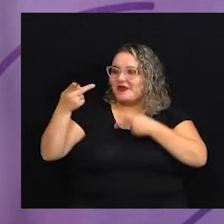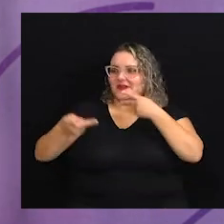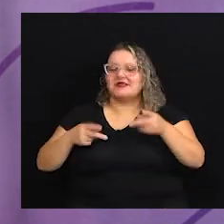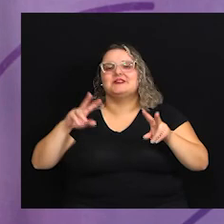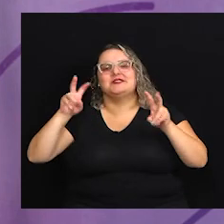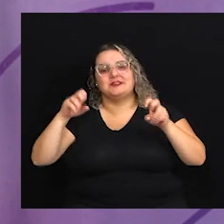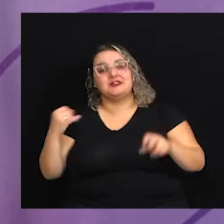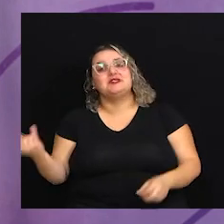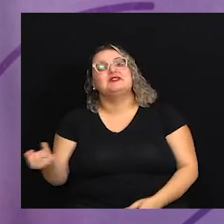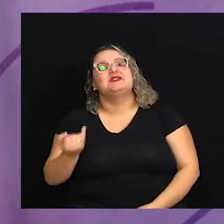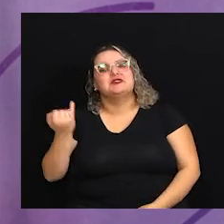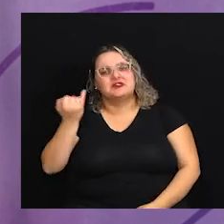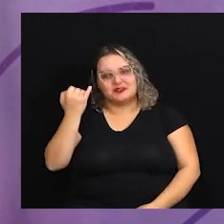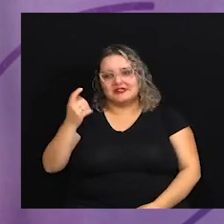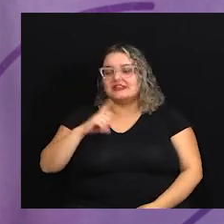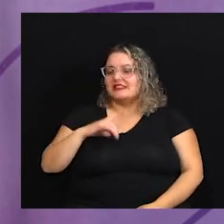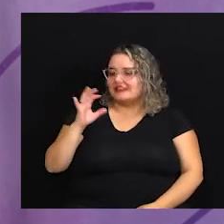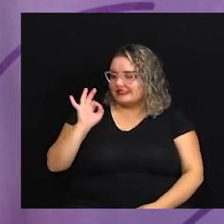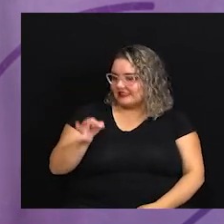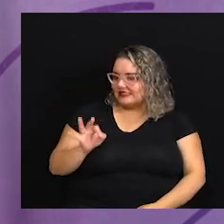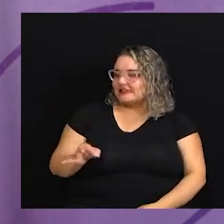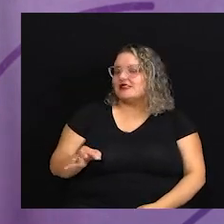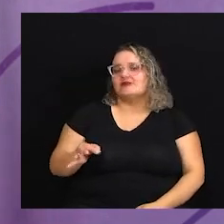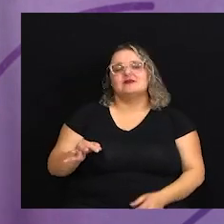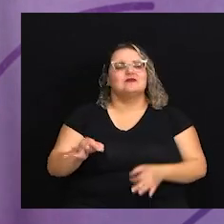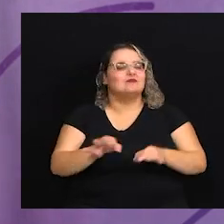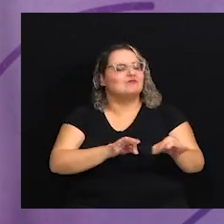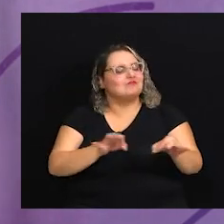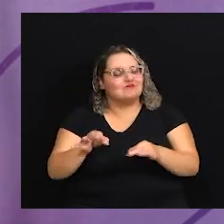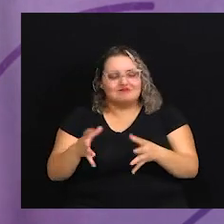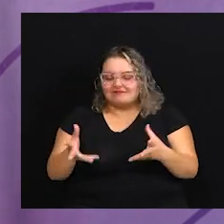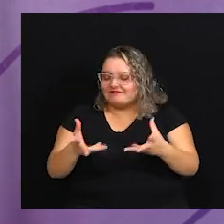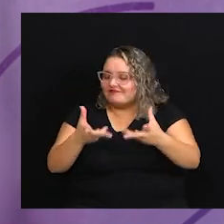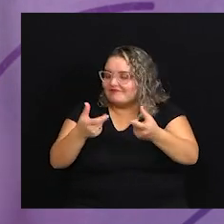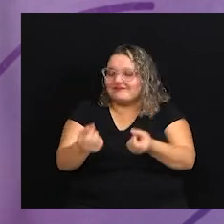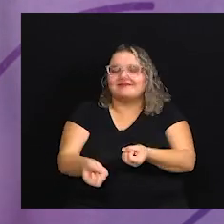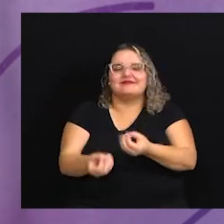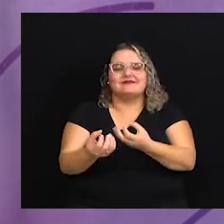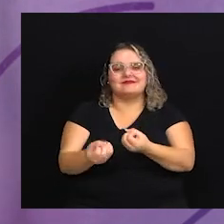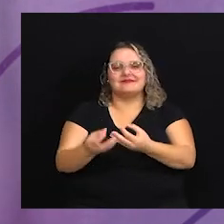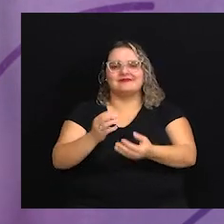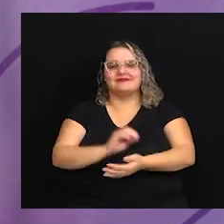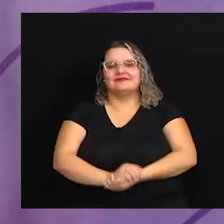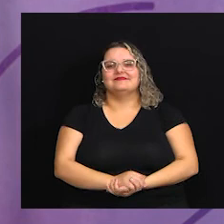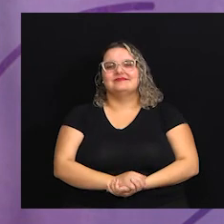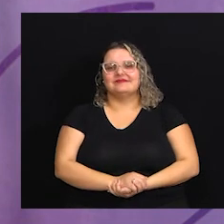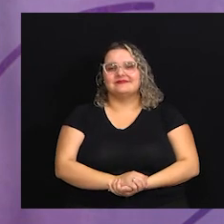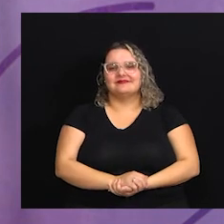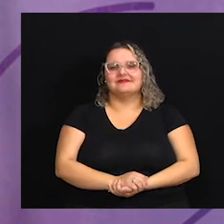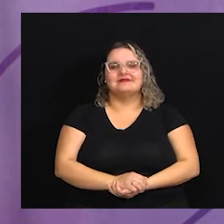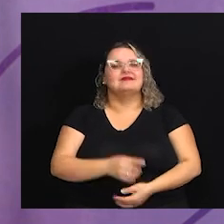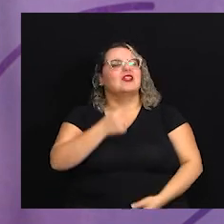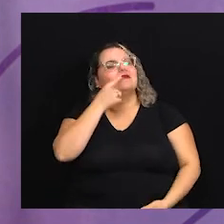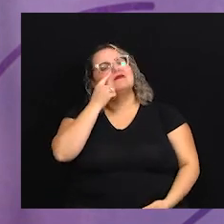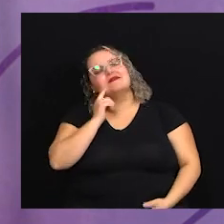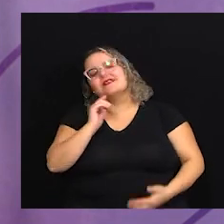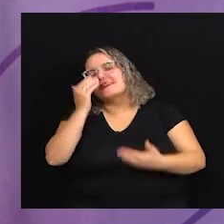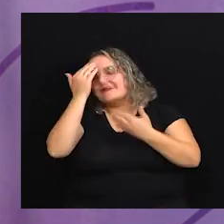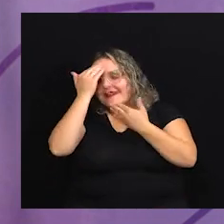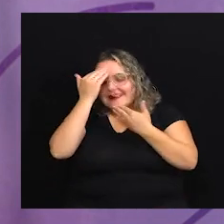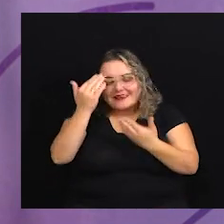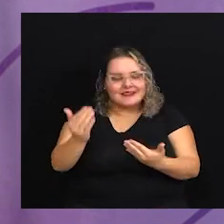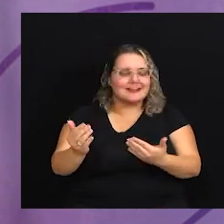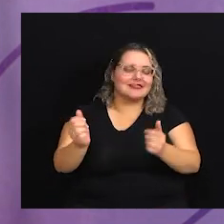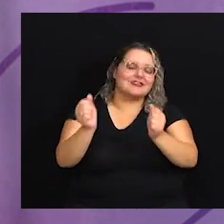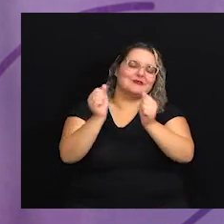rendeu, falando desse tema tão importante. Tenha certeza que foi um programa muito rico de informação. Não, Vivi,